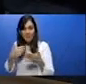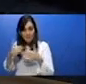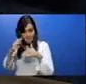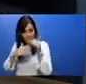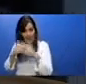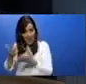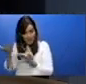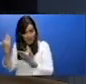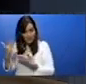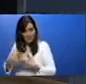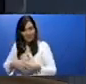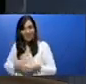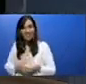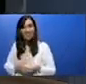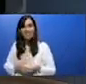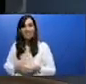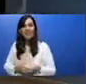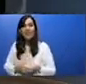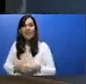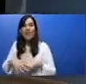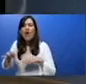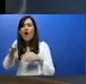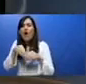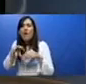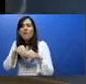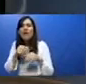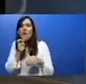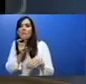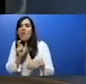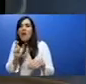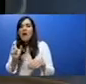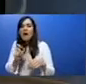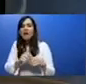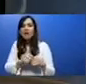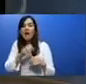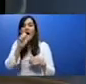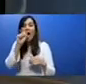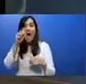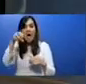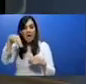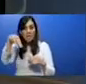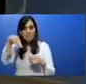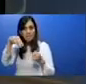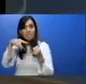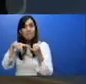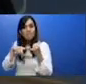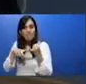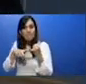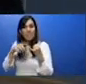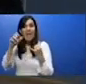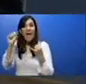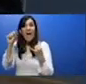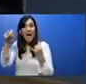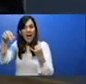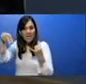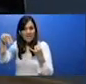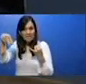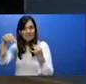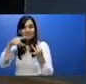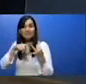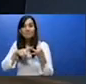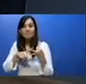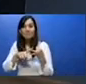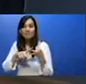prática? Complete as palavras com an com M, an com